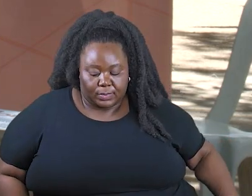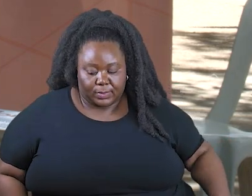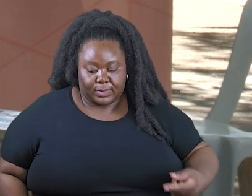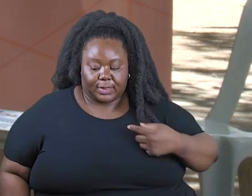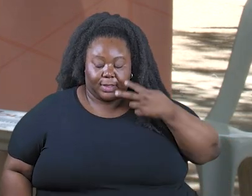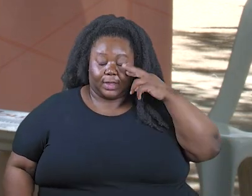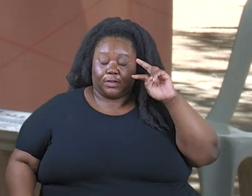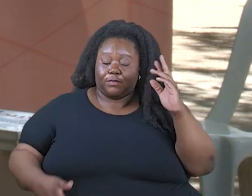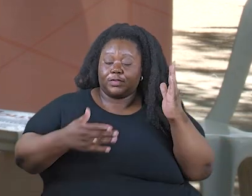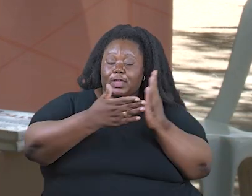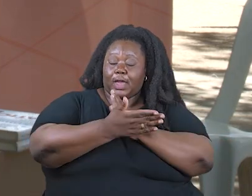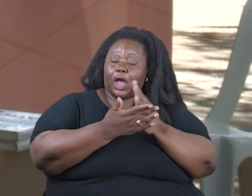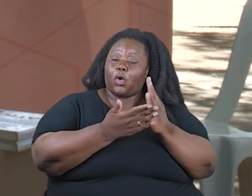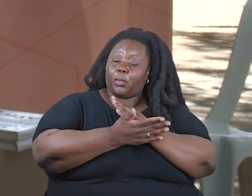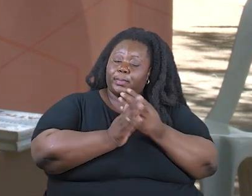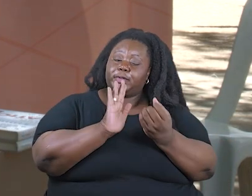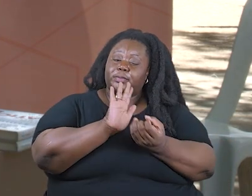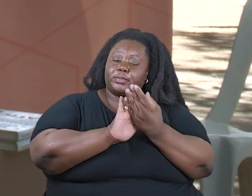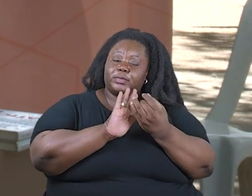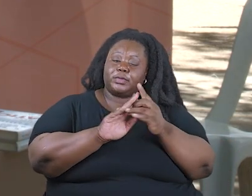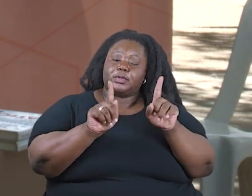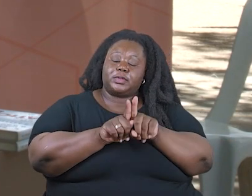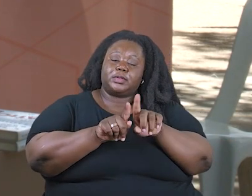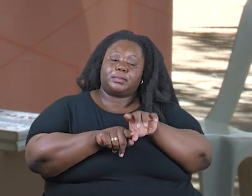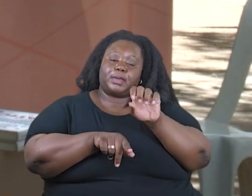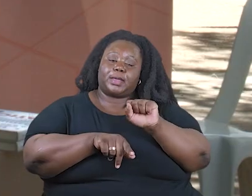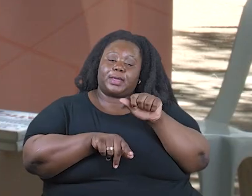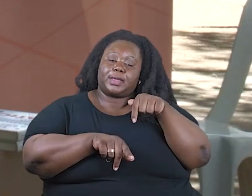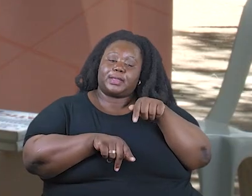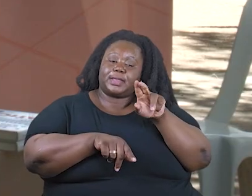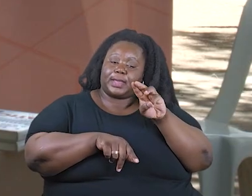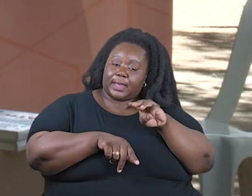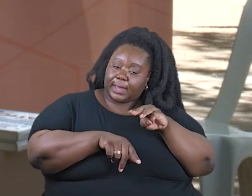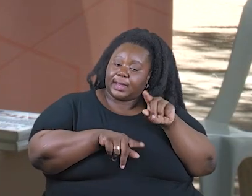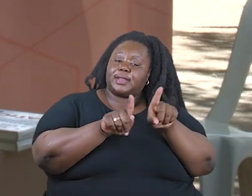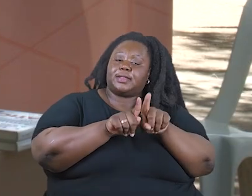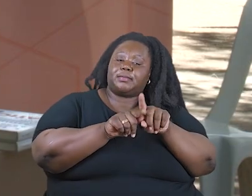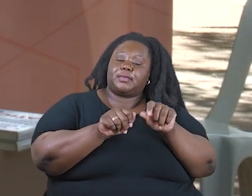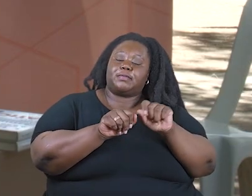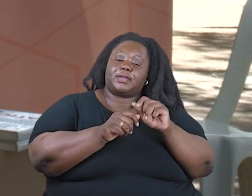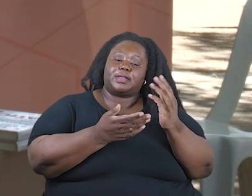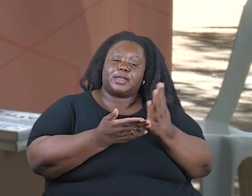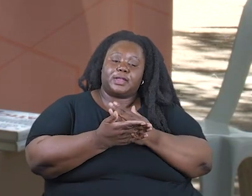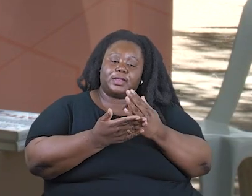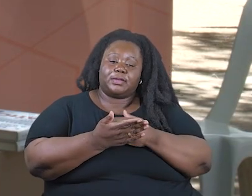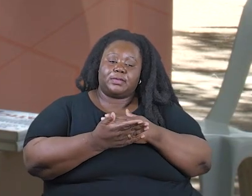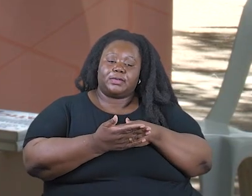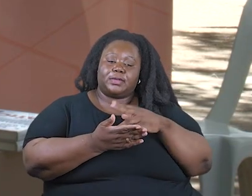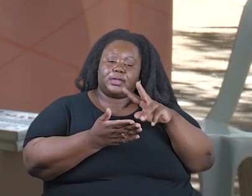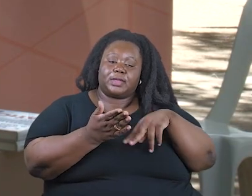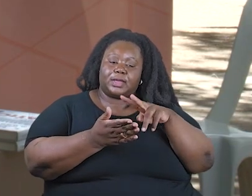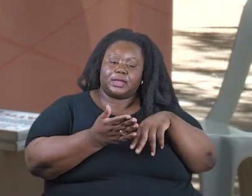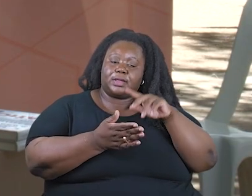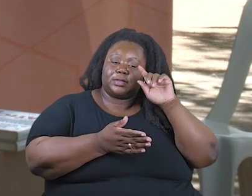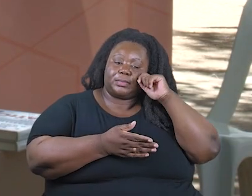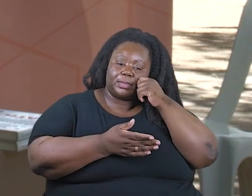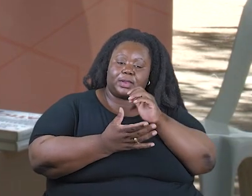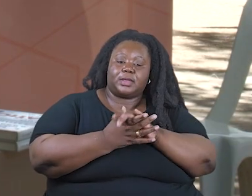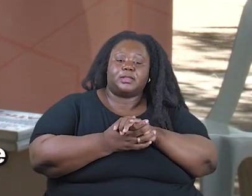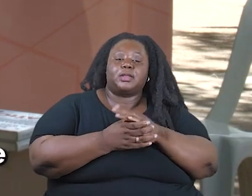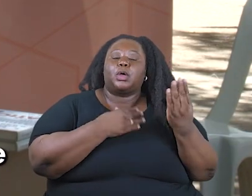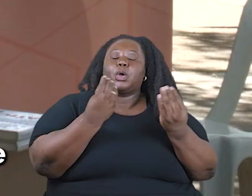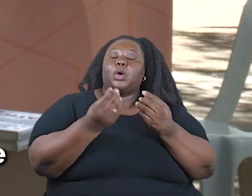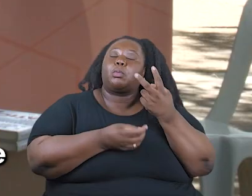aqui algumas produções, que nem tem a SQN, que produz livro de artista, quem leu do Preto,